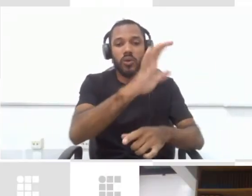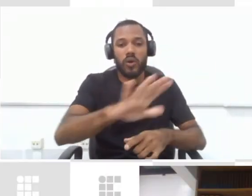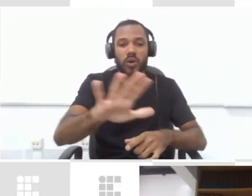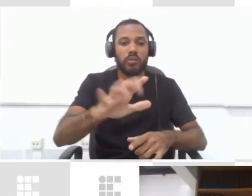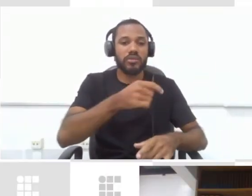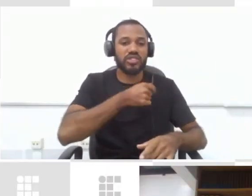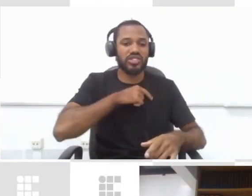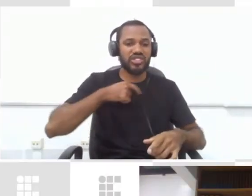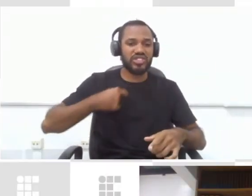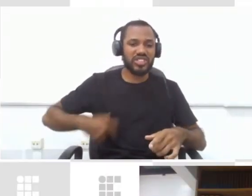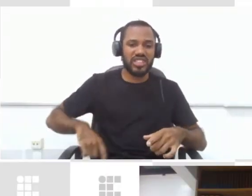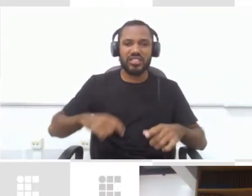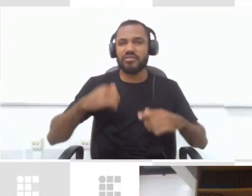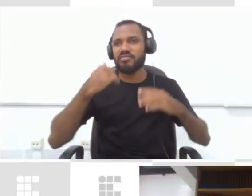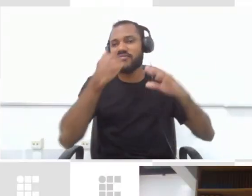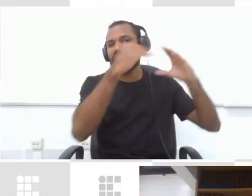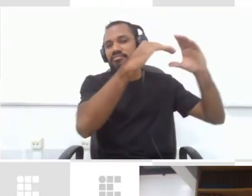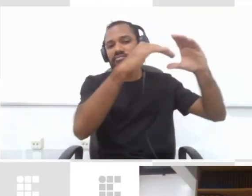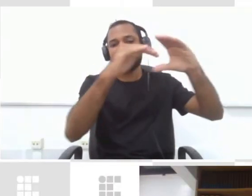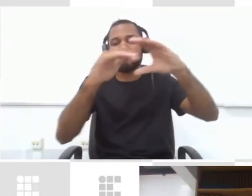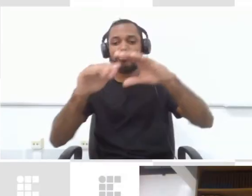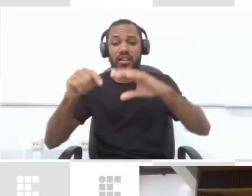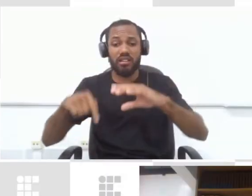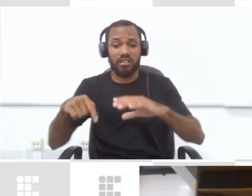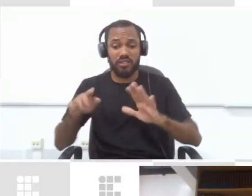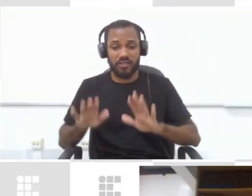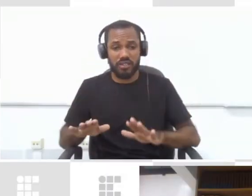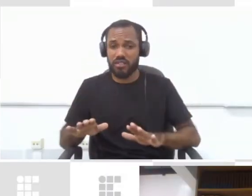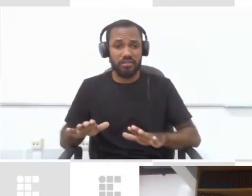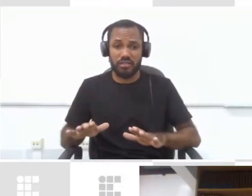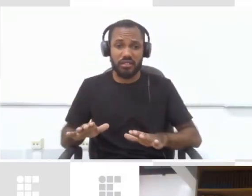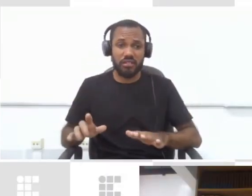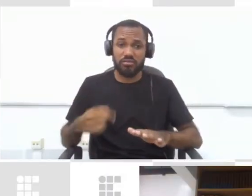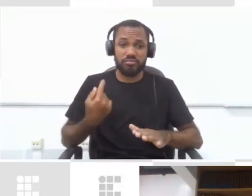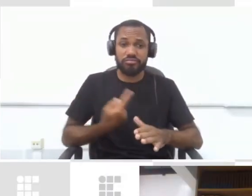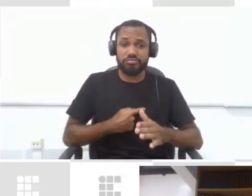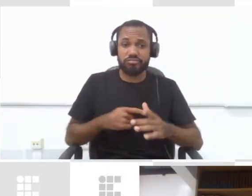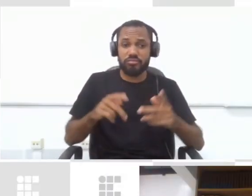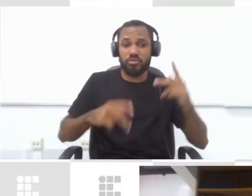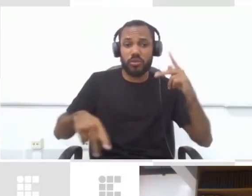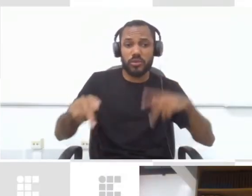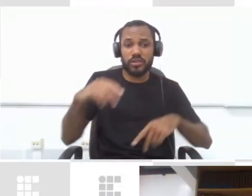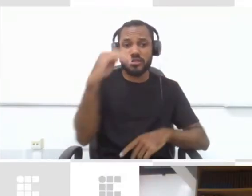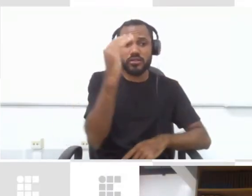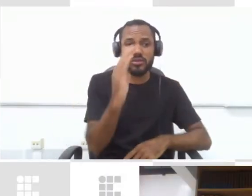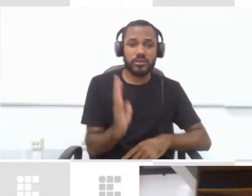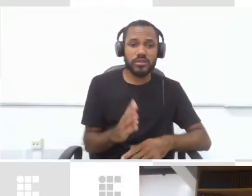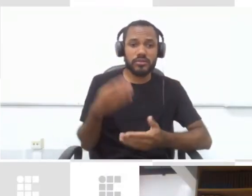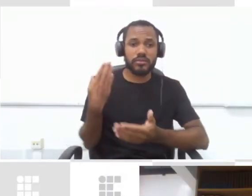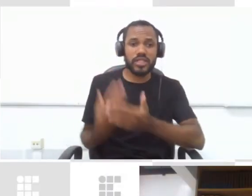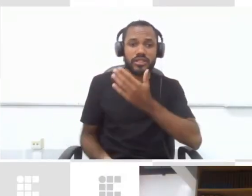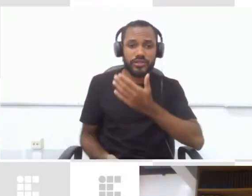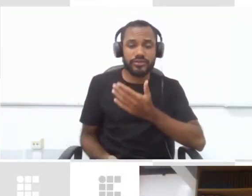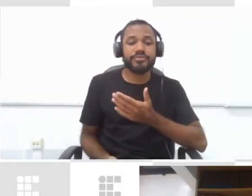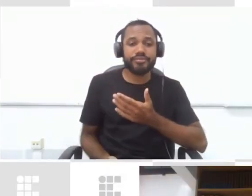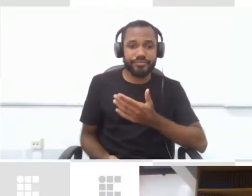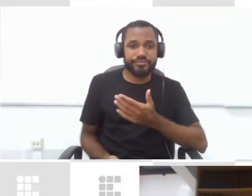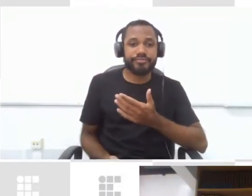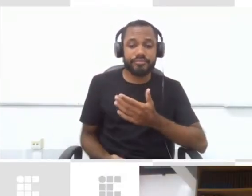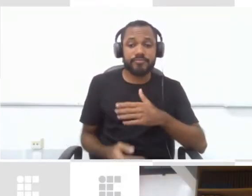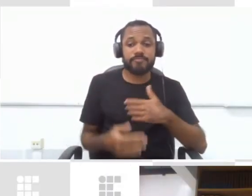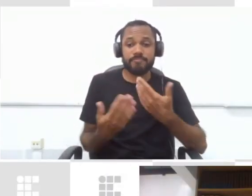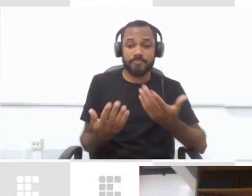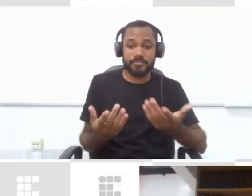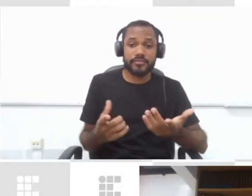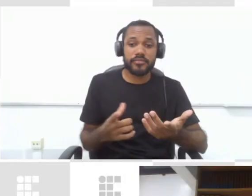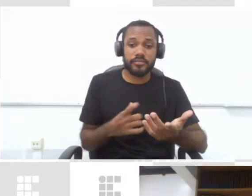verdade, não é alguma coisa que reverte em segurança alimentar para o povo brasileiro. E, portanto, nós temos claramente hoje um modelo